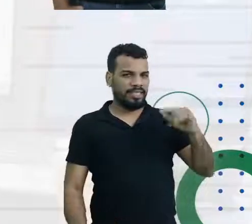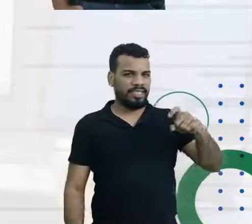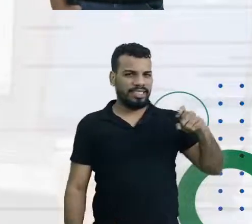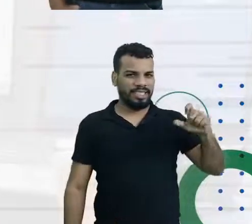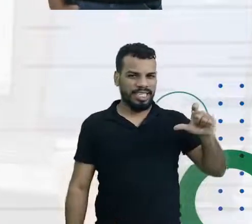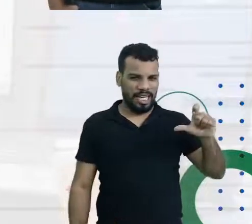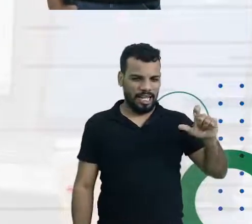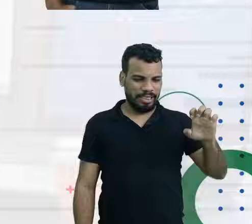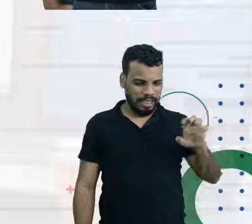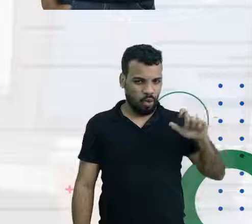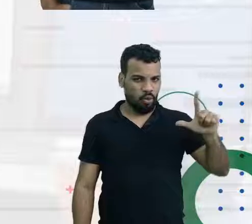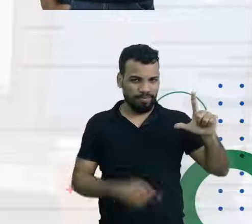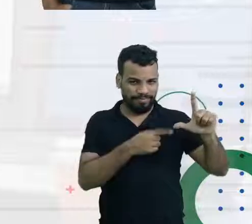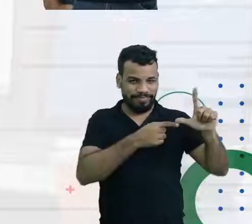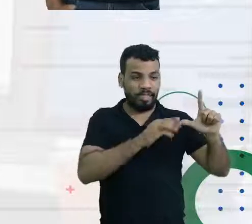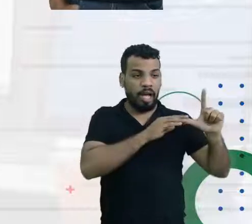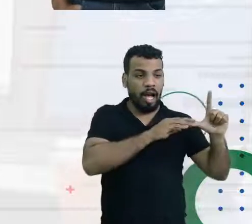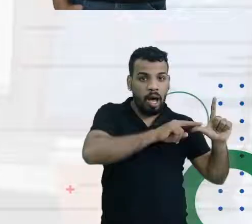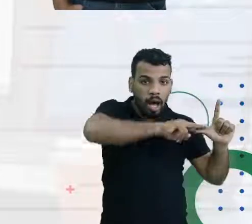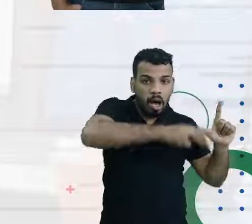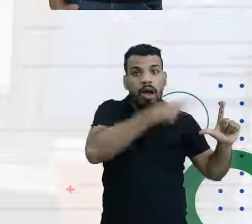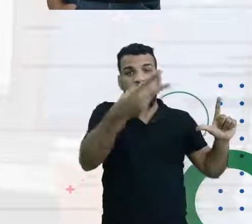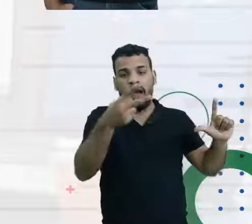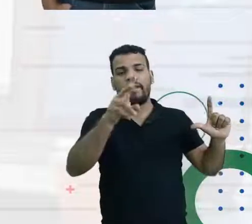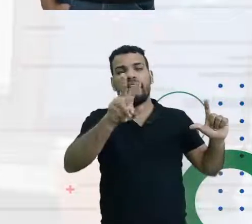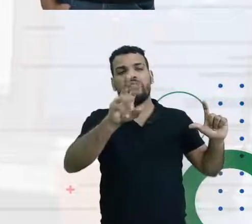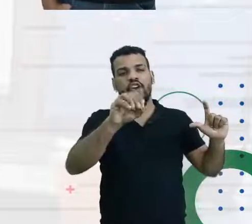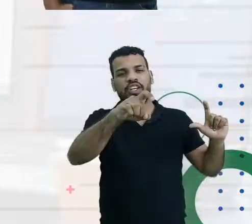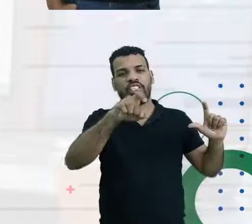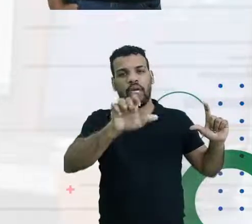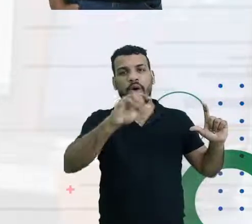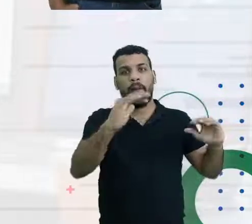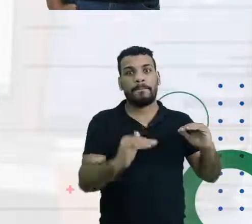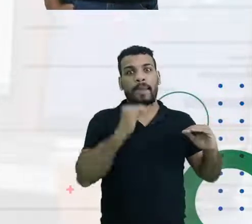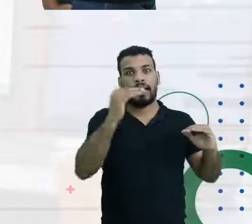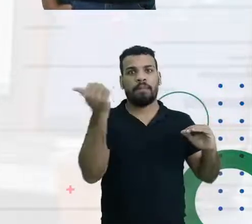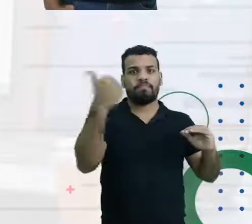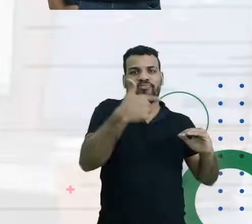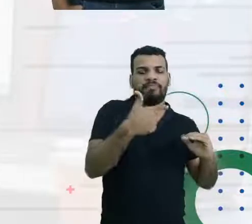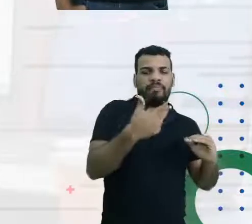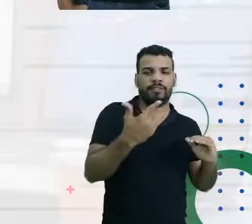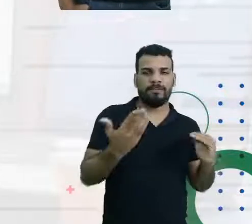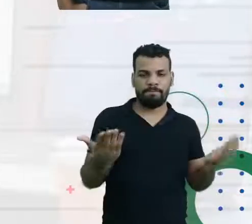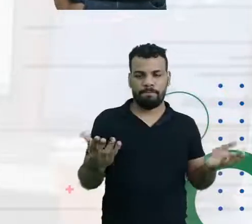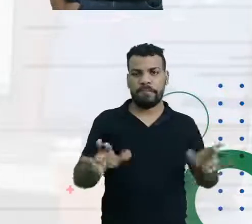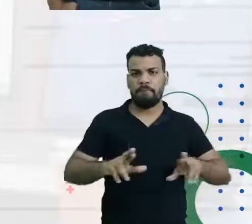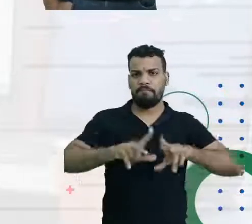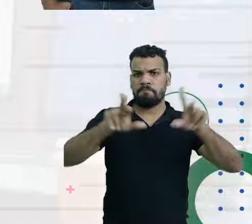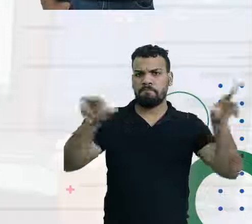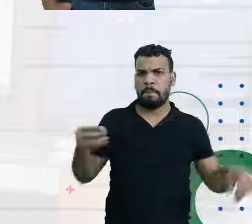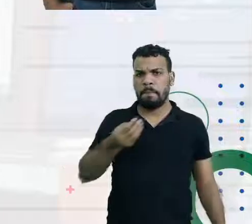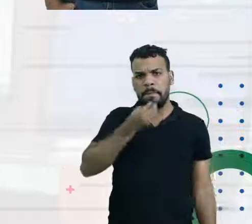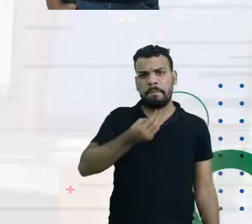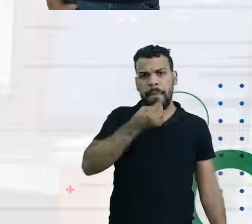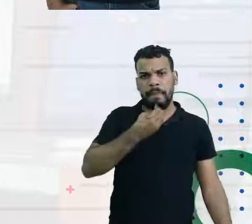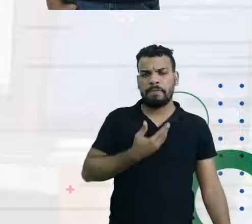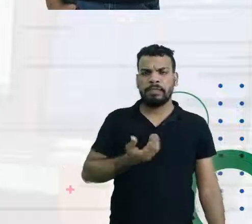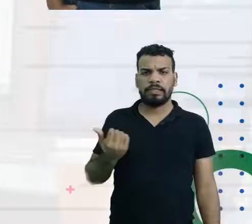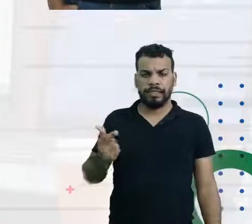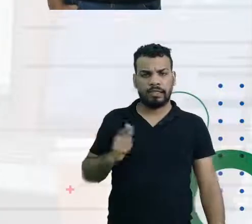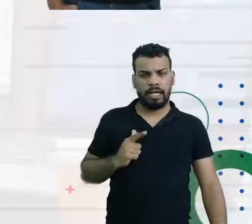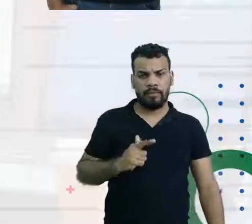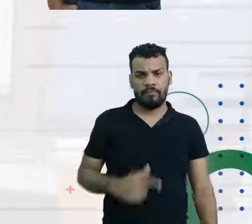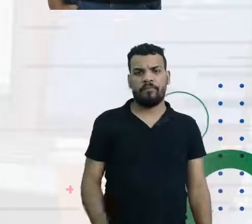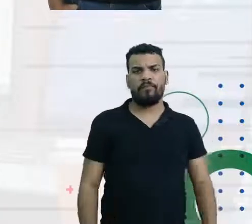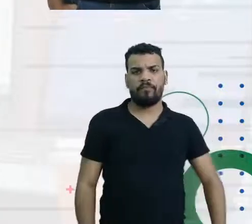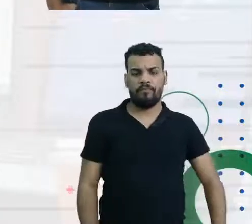3D, no caso. Eu trouxe essa imagem aqui só para a gente entender o universo de possibilidades que hoje o pixel art